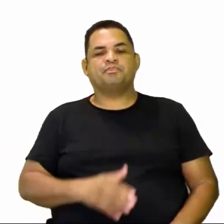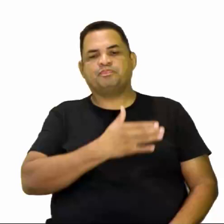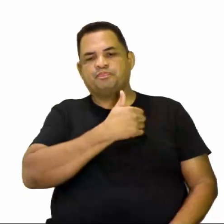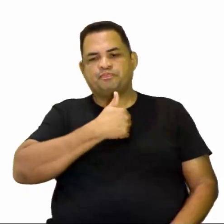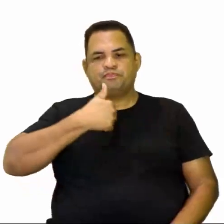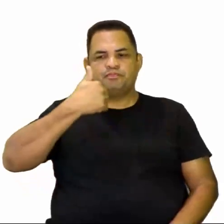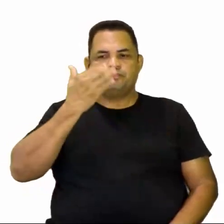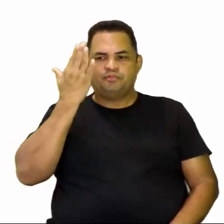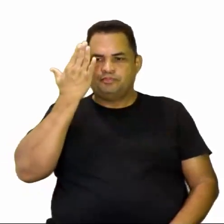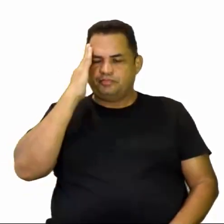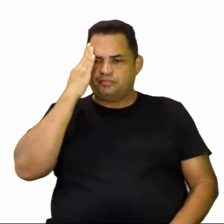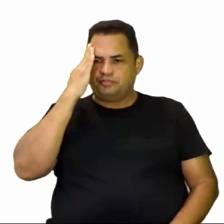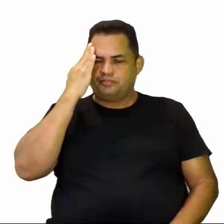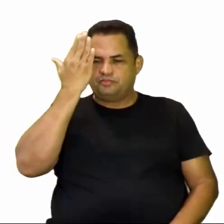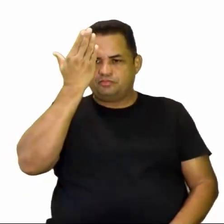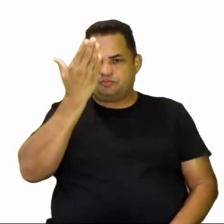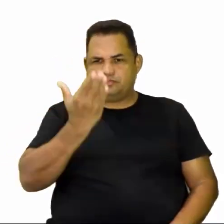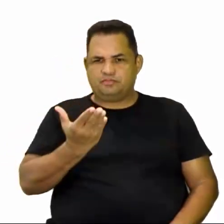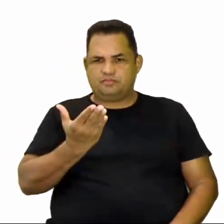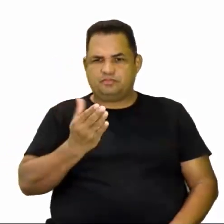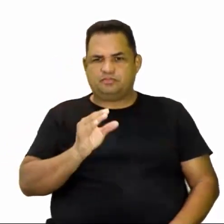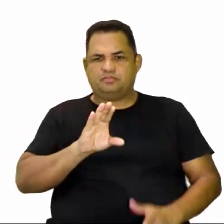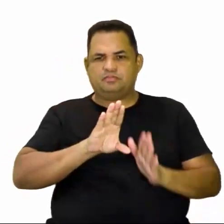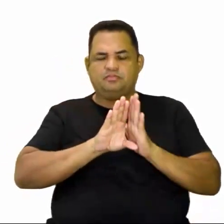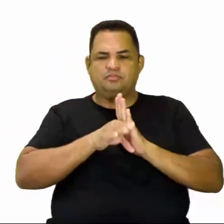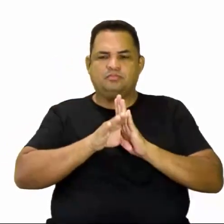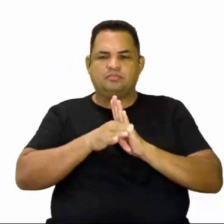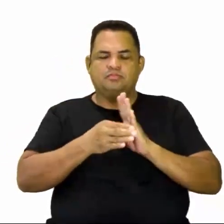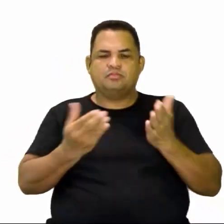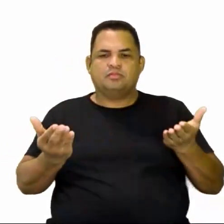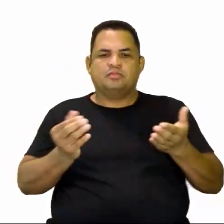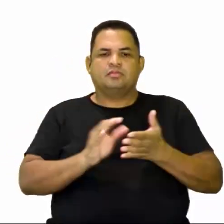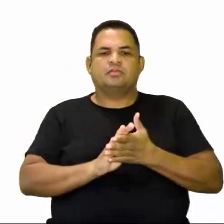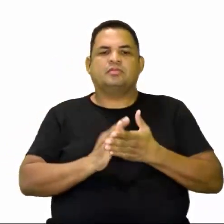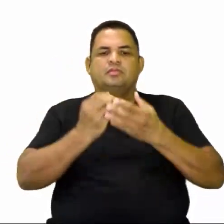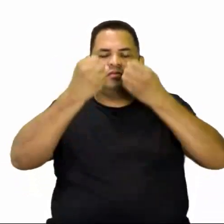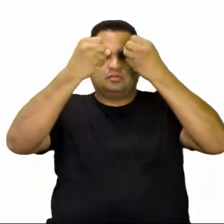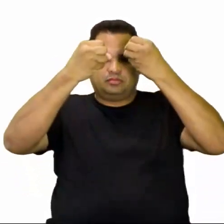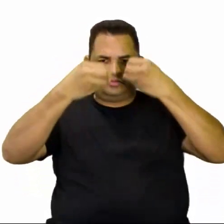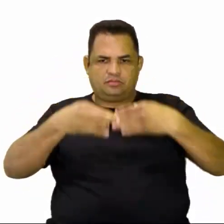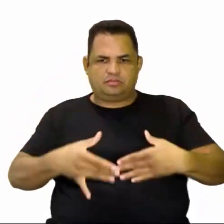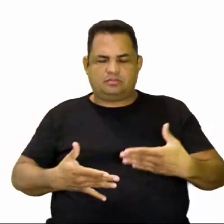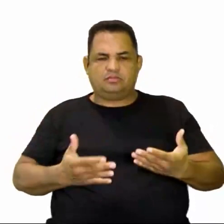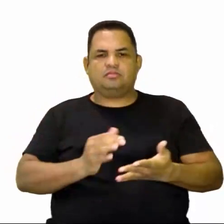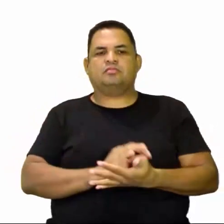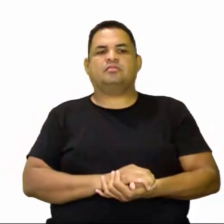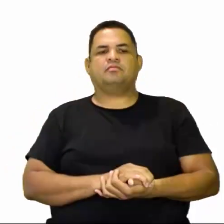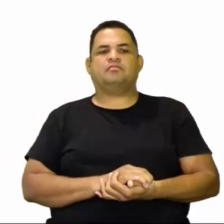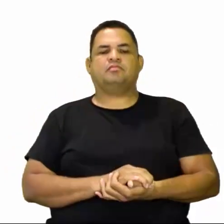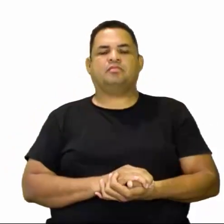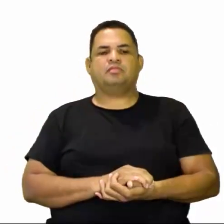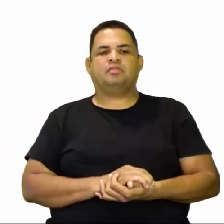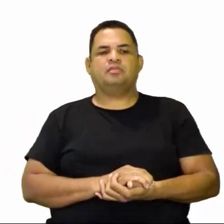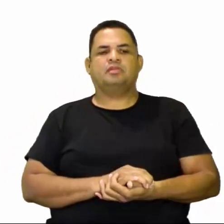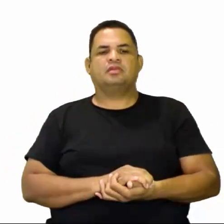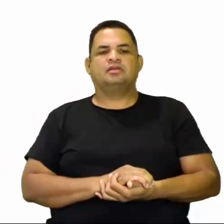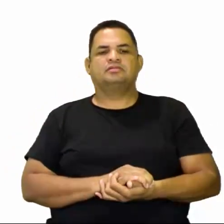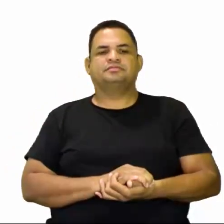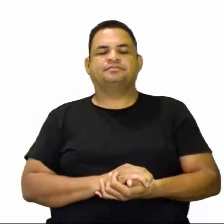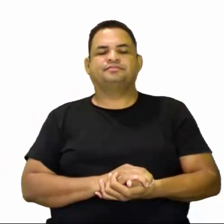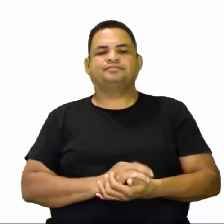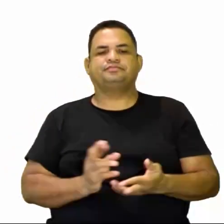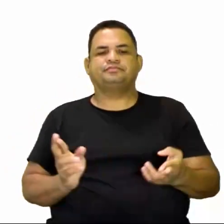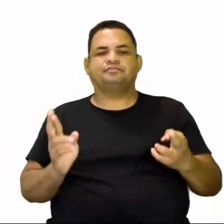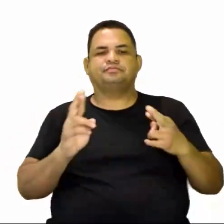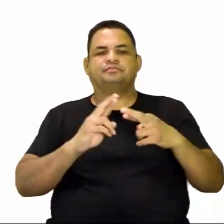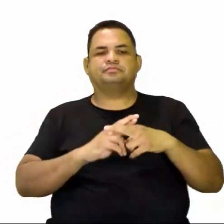você entender o conceito que acabei de abordar, onde reação